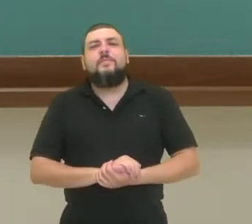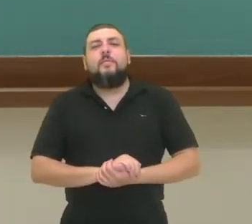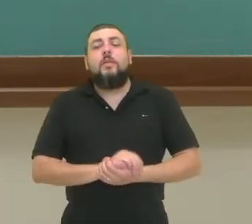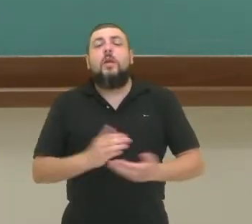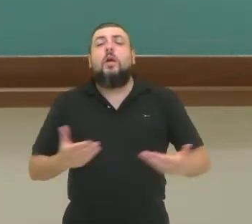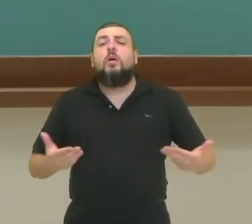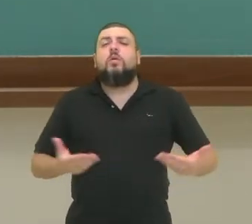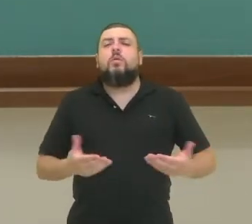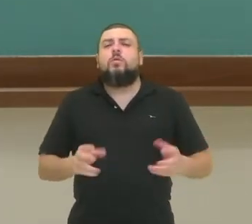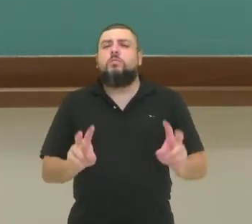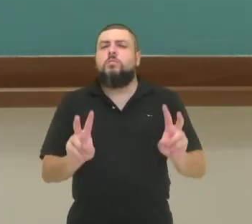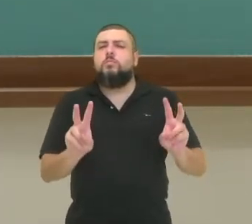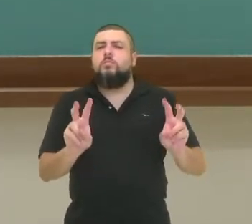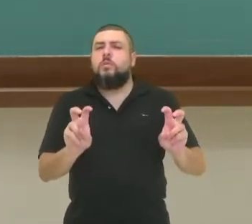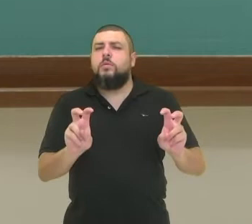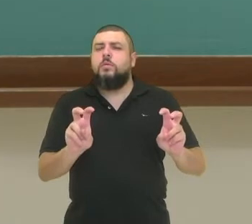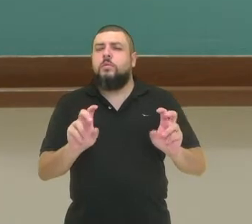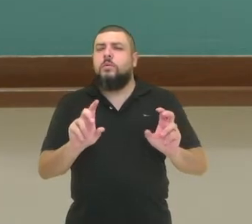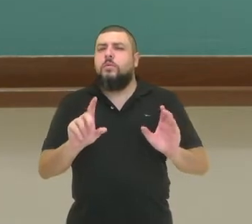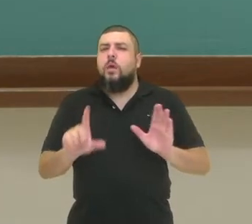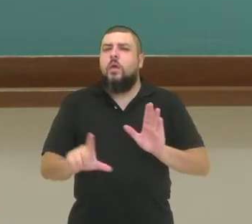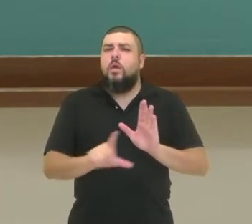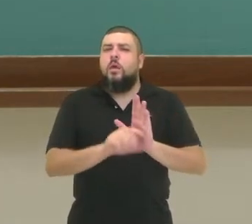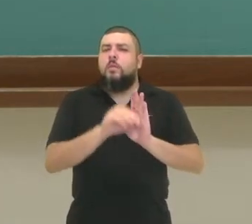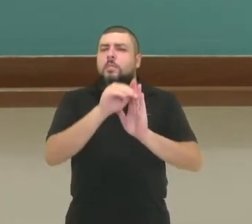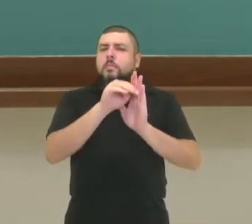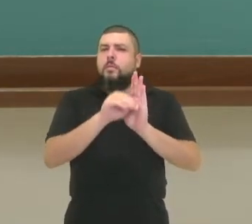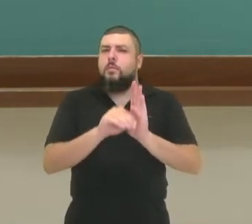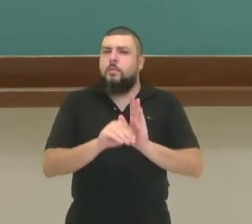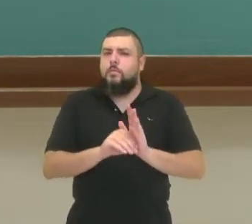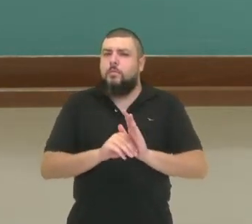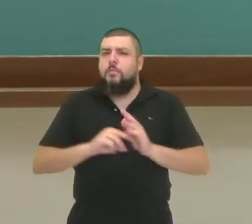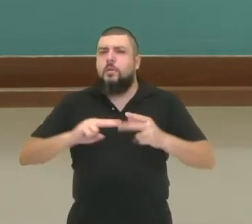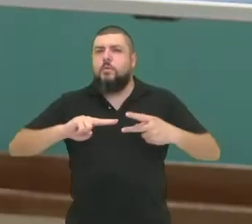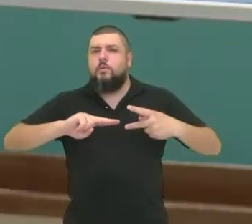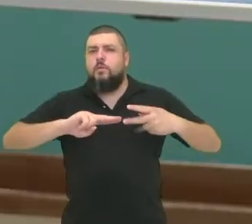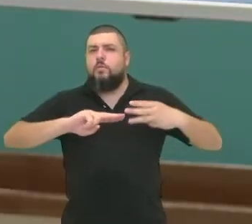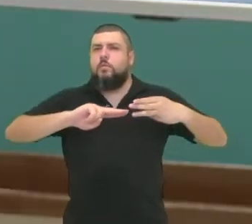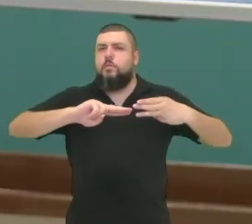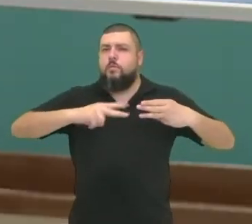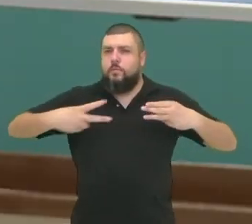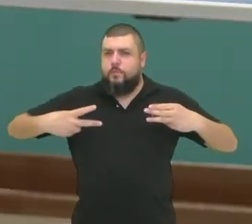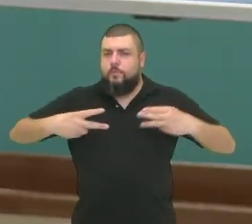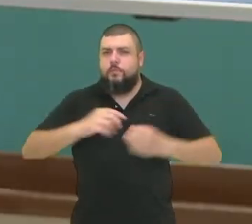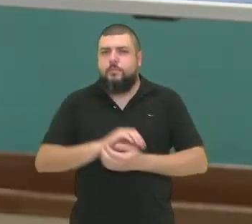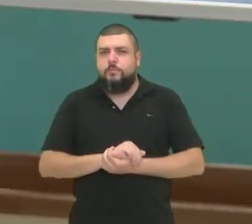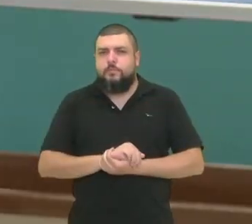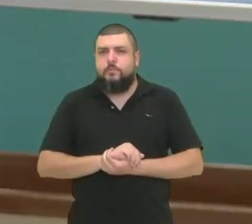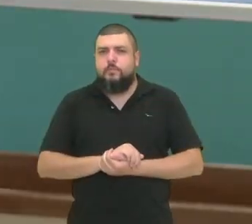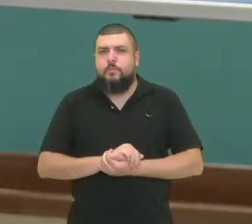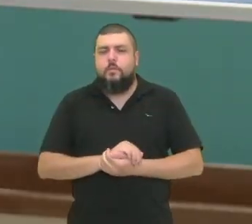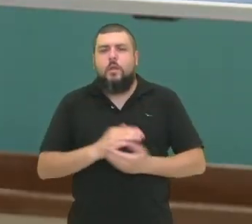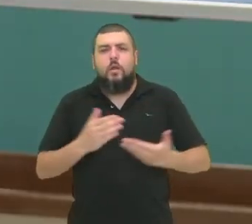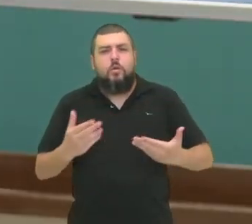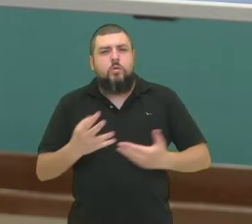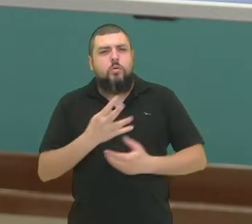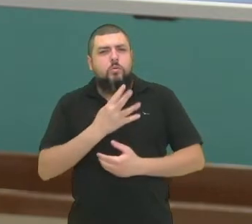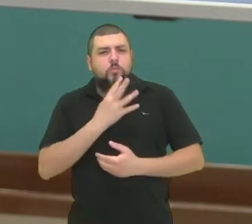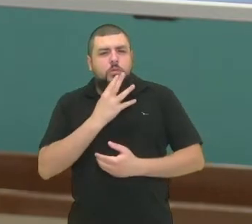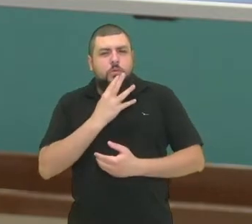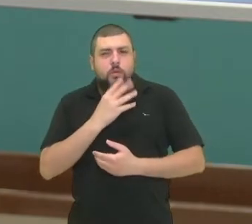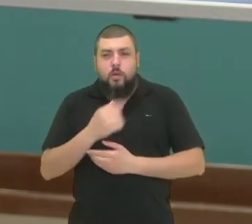sobre Mendel, leis de Mendel. Vamos conhecer os princípios da primeira lei de